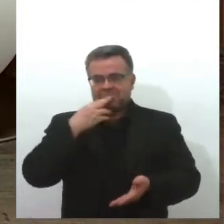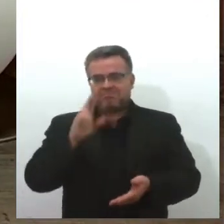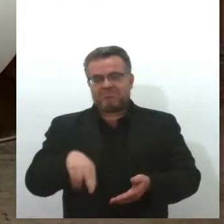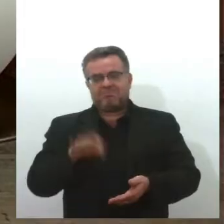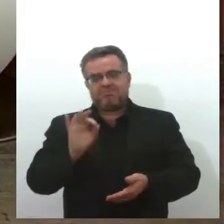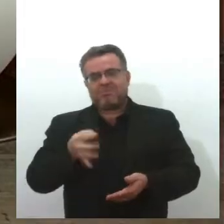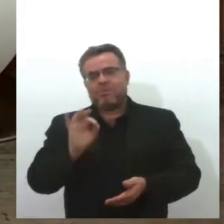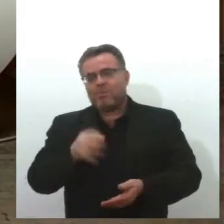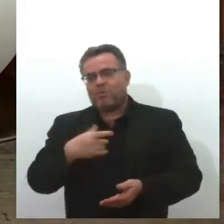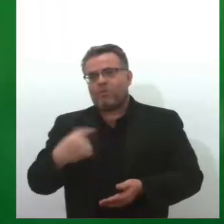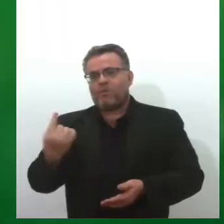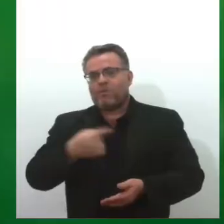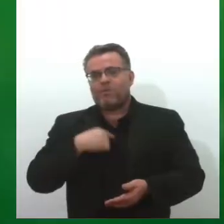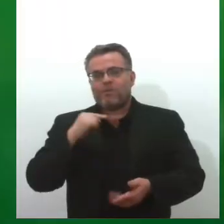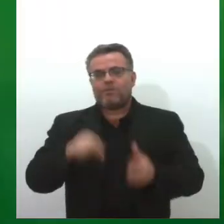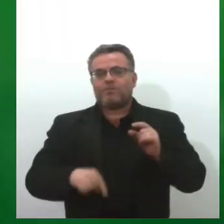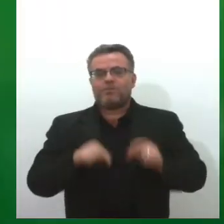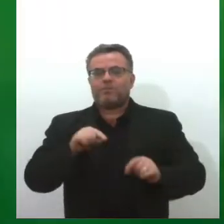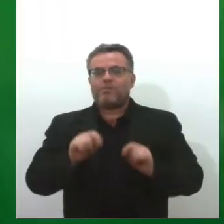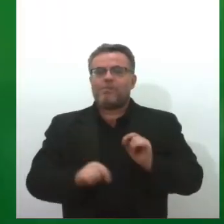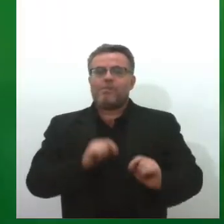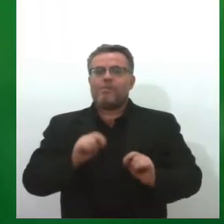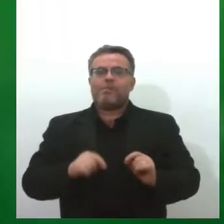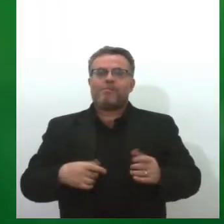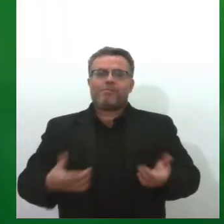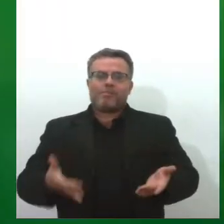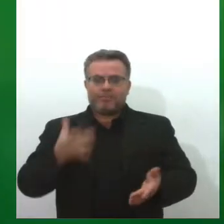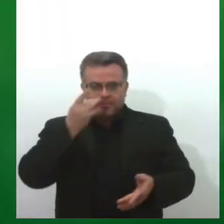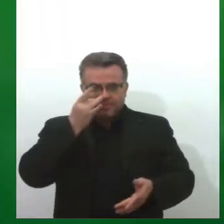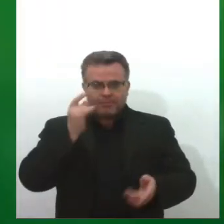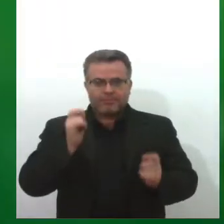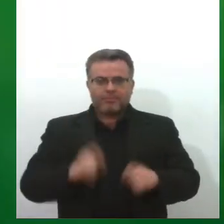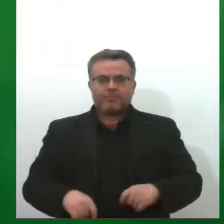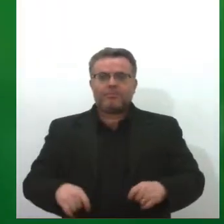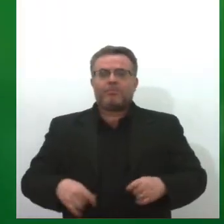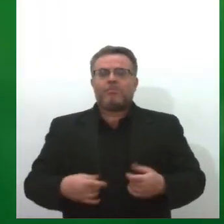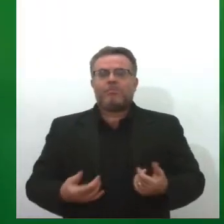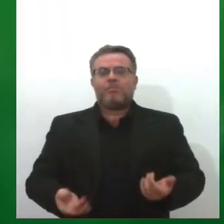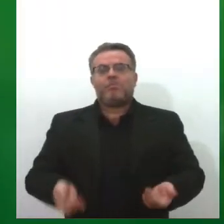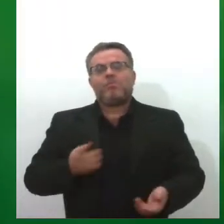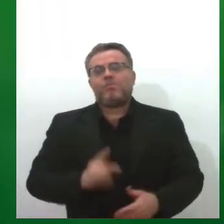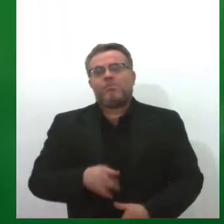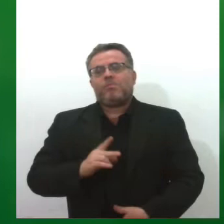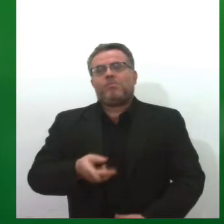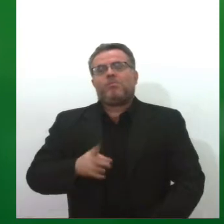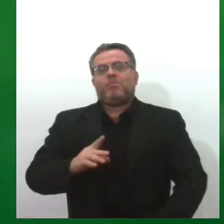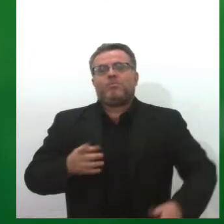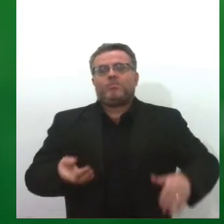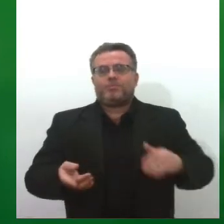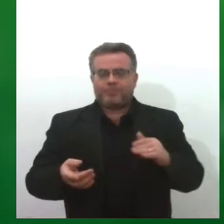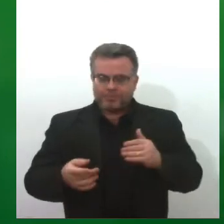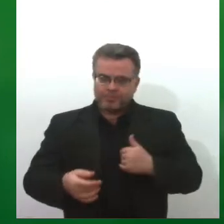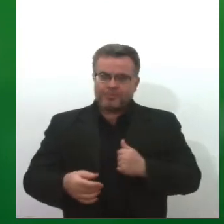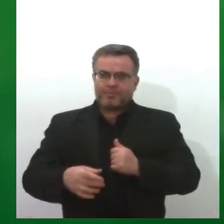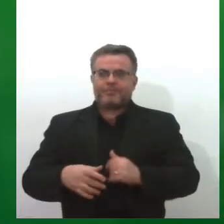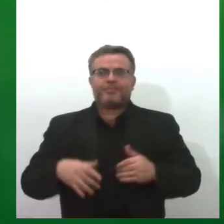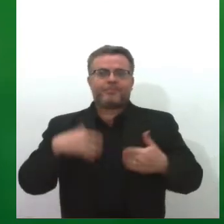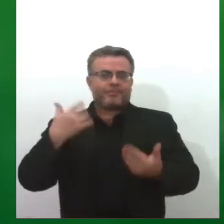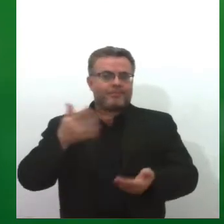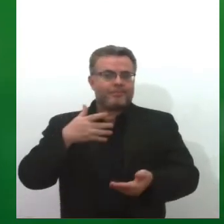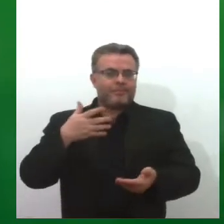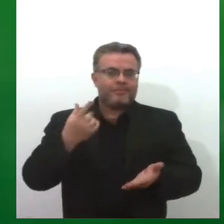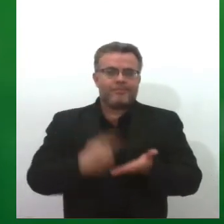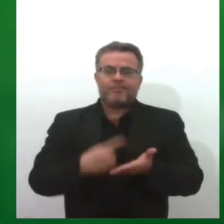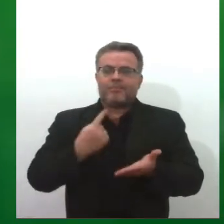Isso. Estamos aqui no evento ao vivo, né, no CEALB. É um evento que está sendo realizado